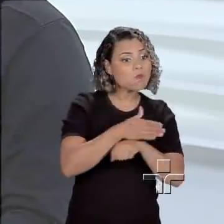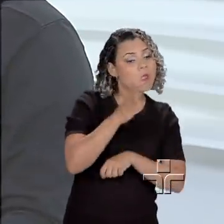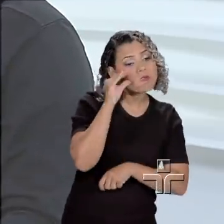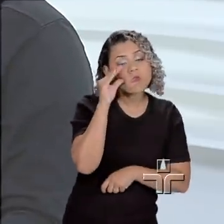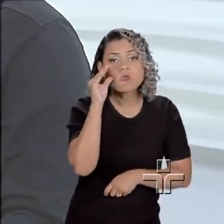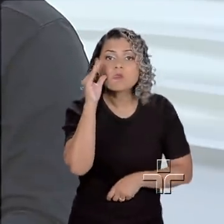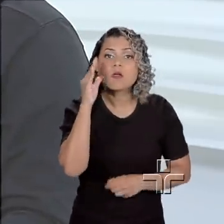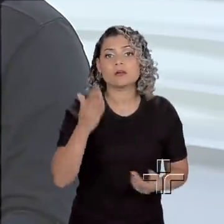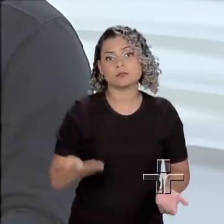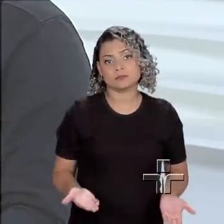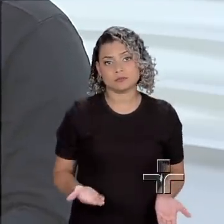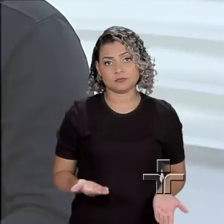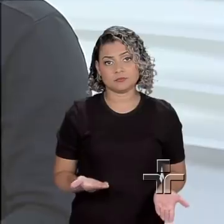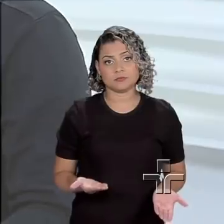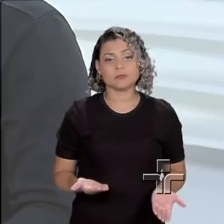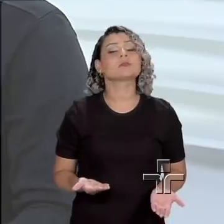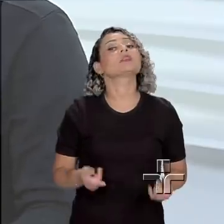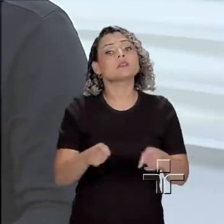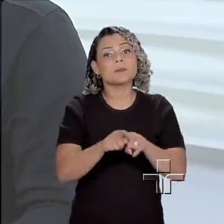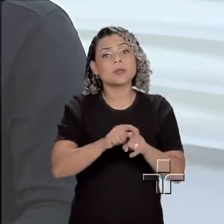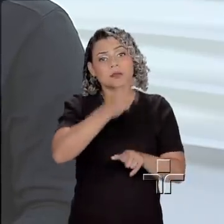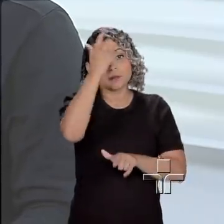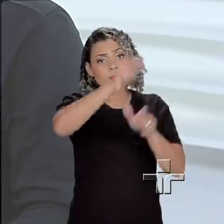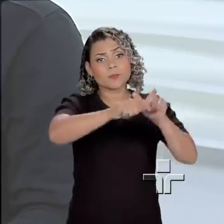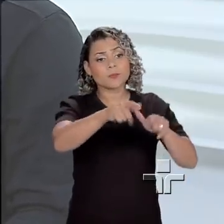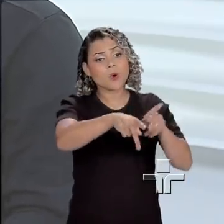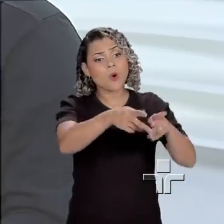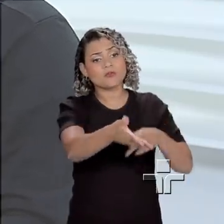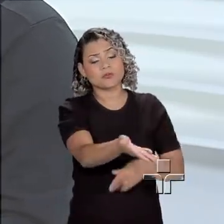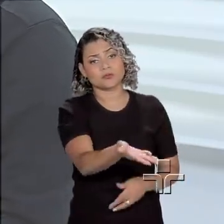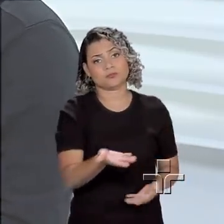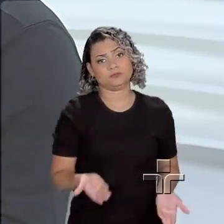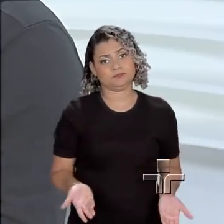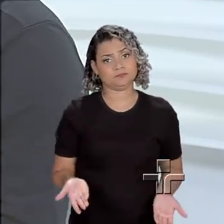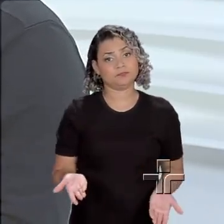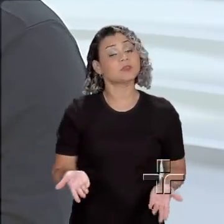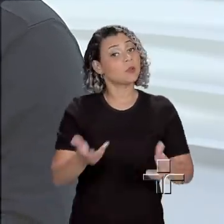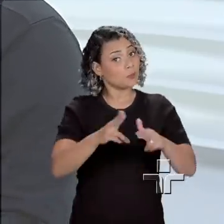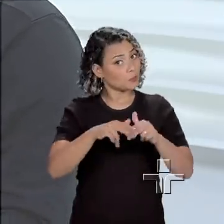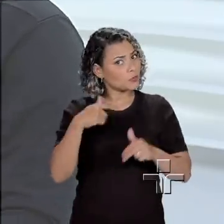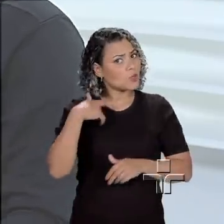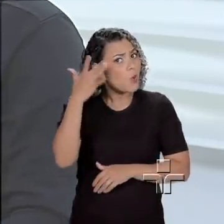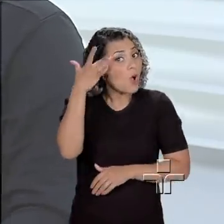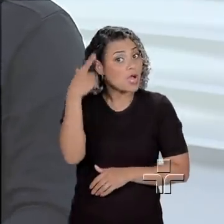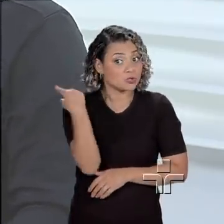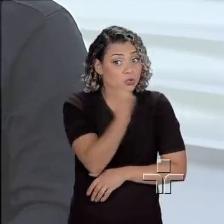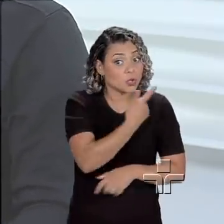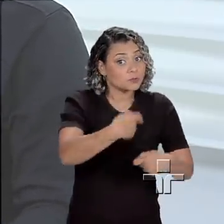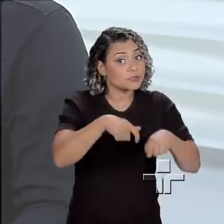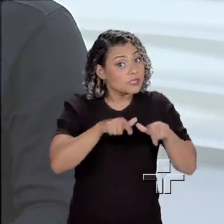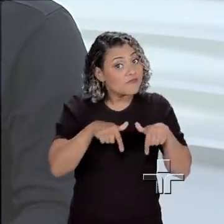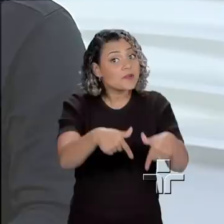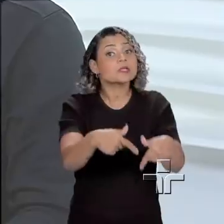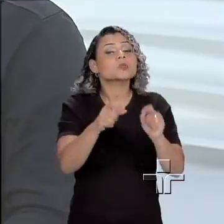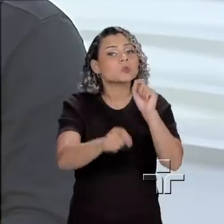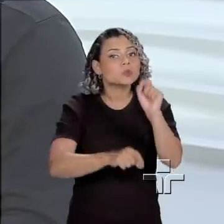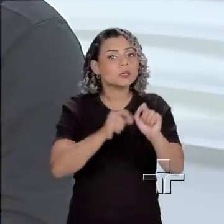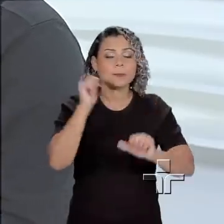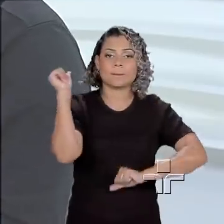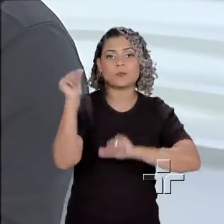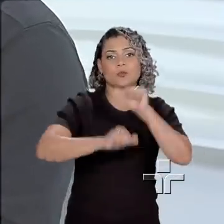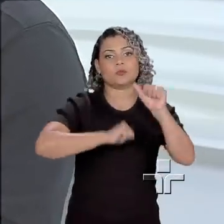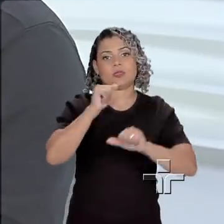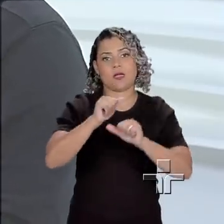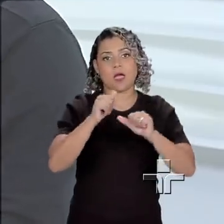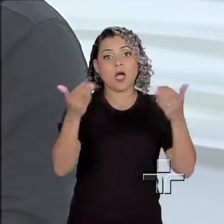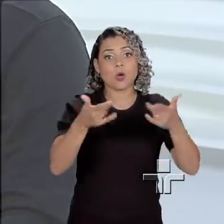bem intencionadas, de muito mais gente. Então, o que eu acho que a gente tem que fazer é transformar isso, inclusive, num